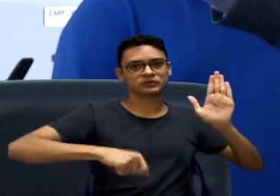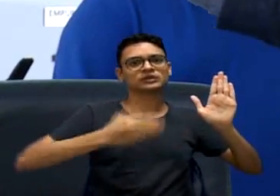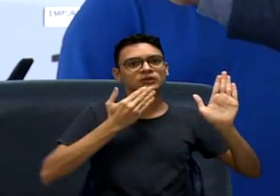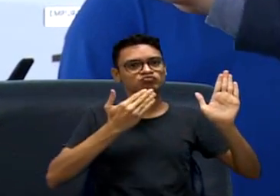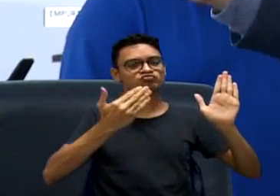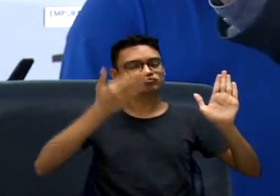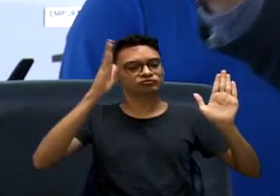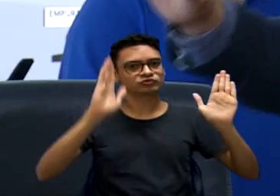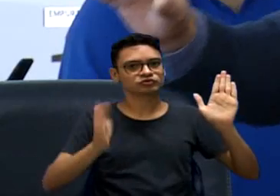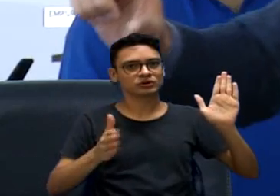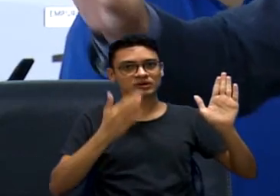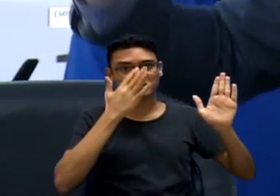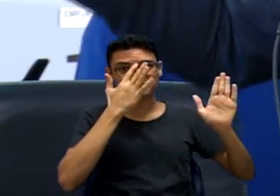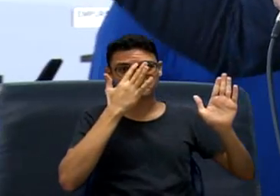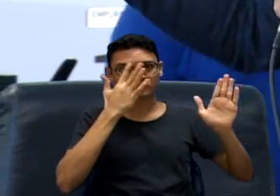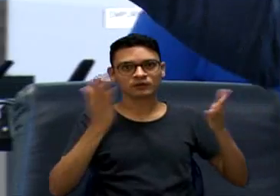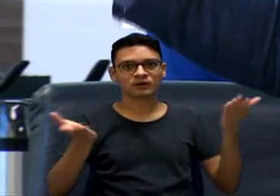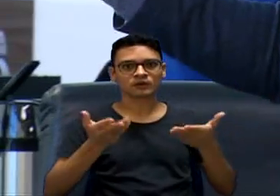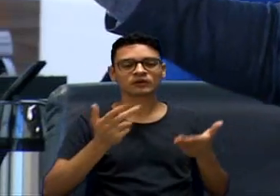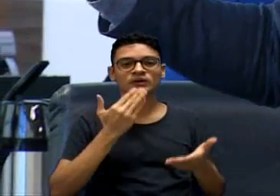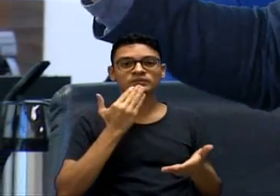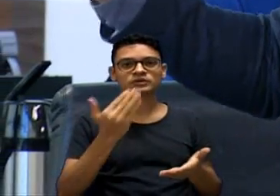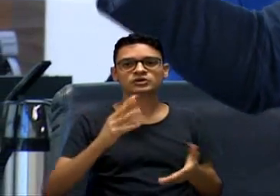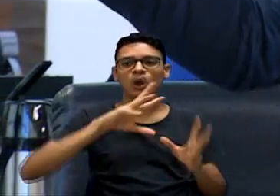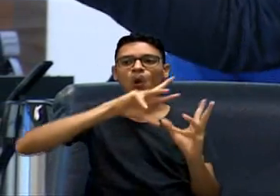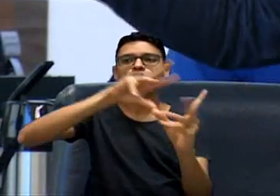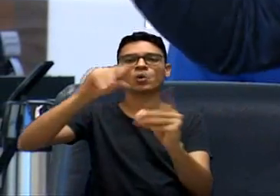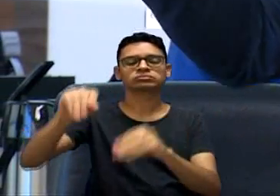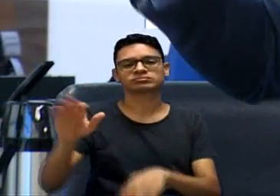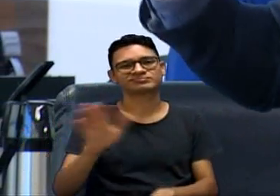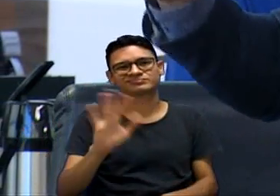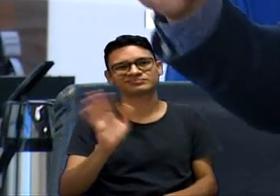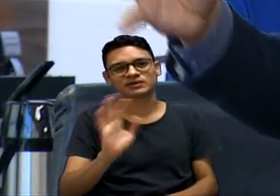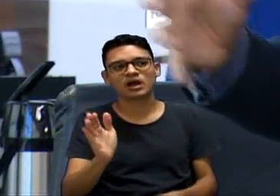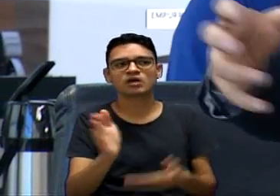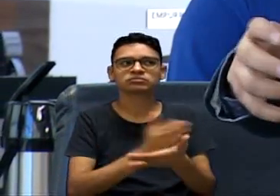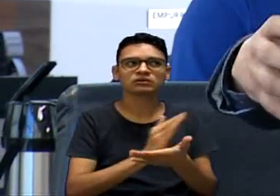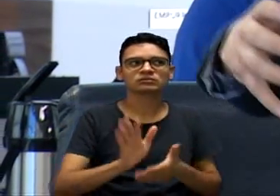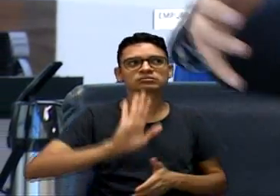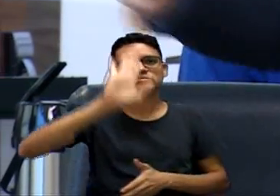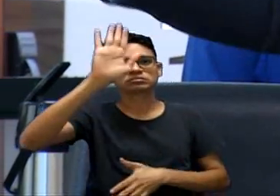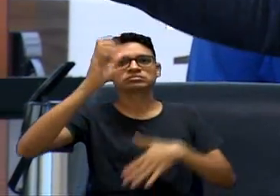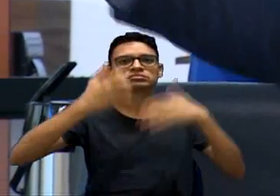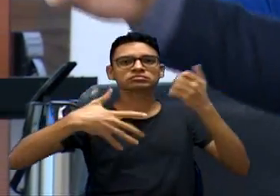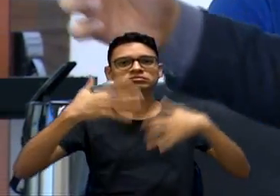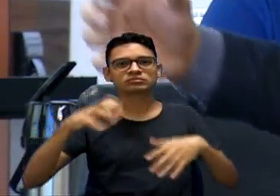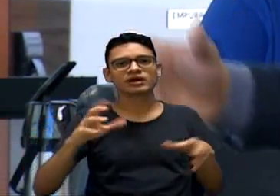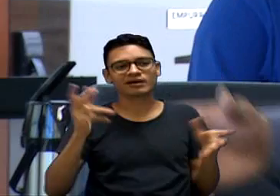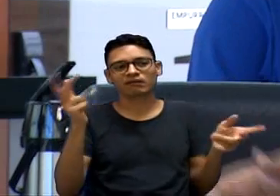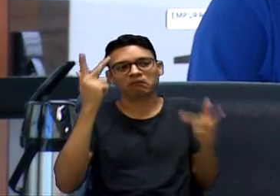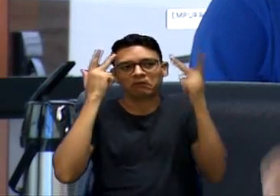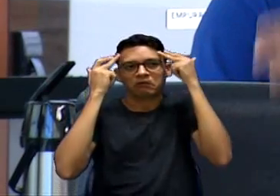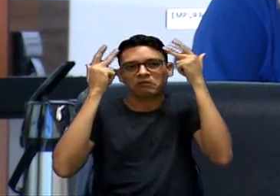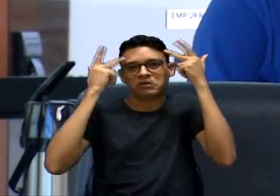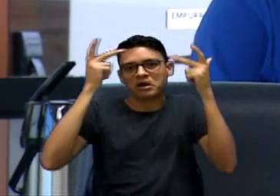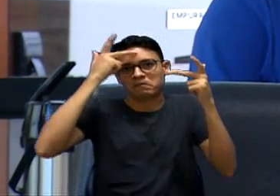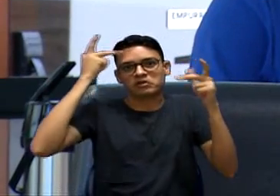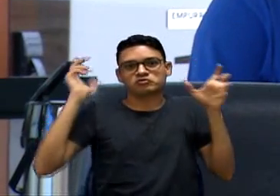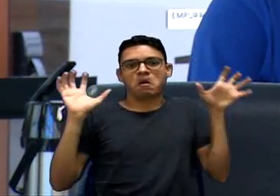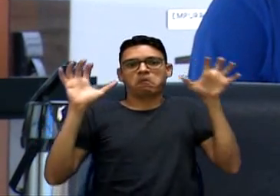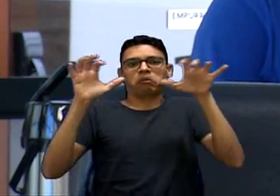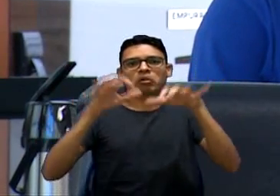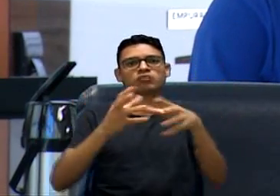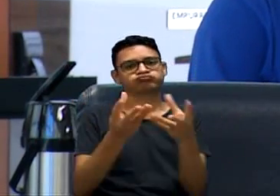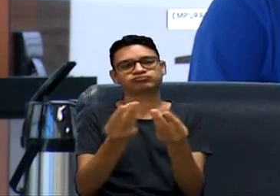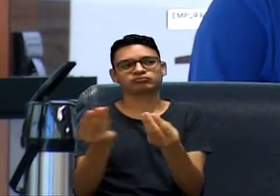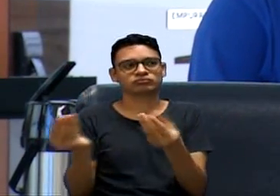pedimos para focar nas pautas. E agora eu digo, não são todos, tá bom? Um ou outro se manifestou, isso é comum quando você tem um aglomerado de pessoas. Agora,